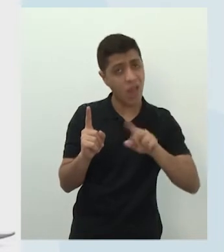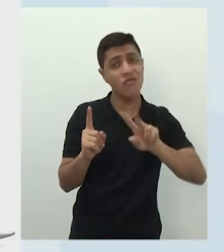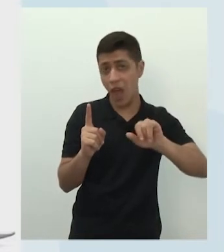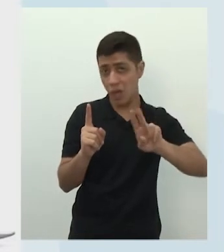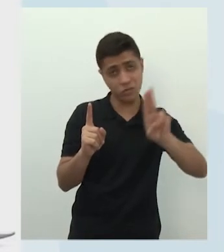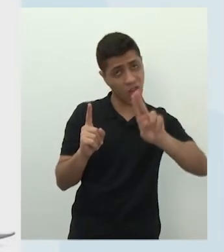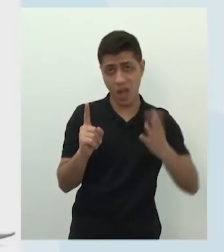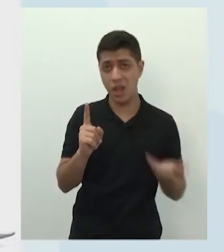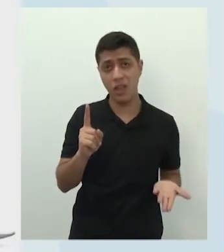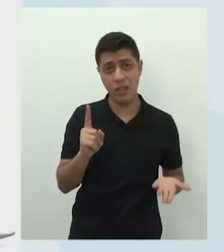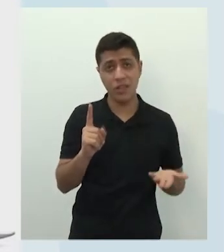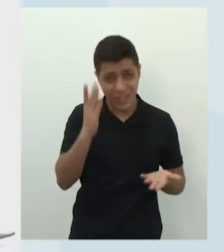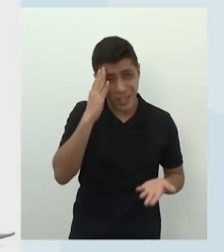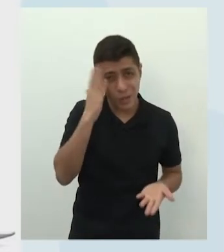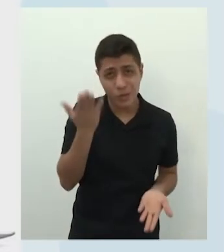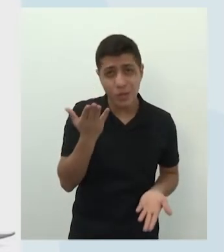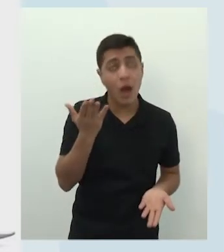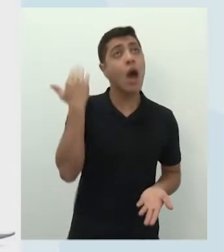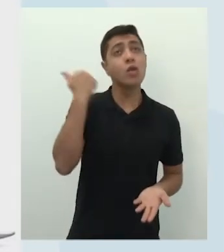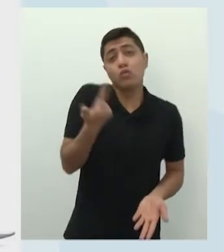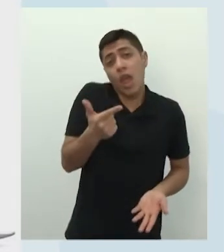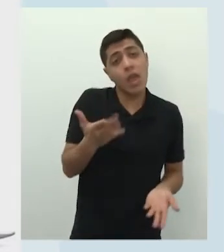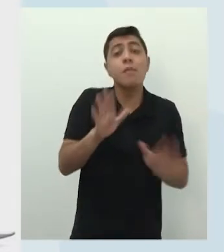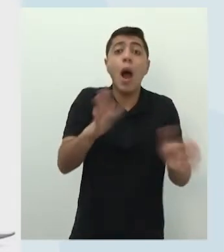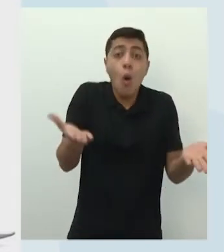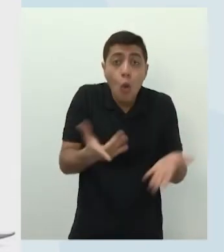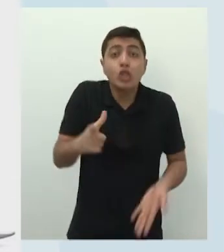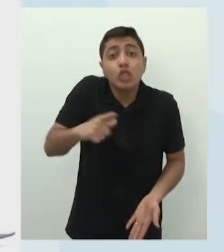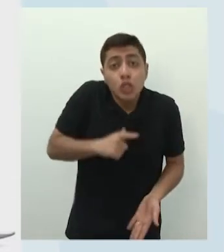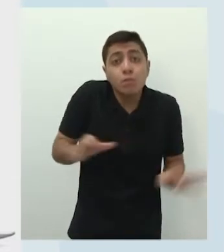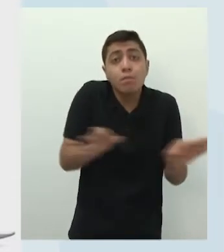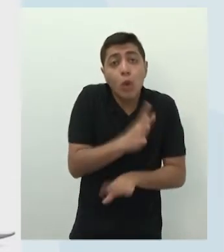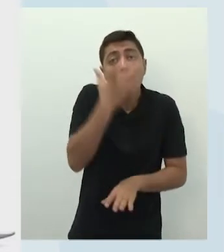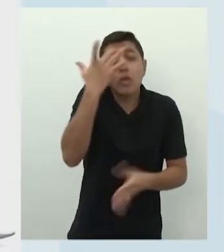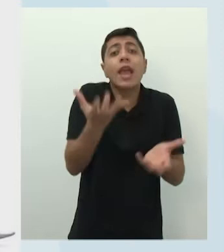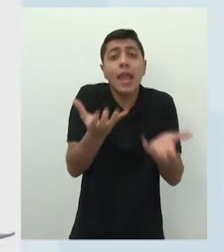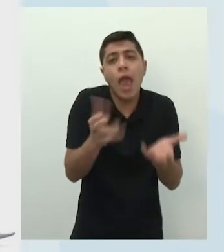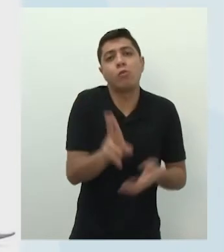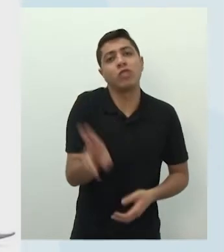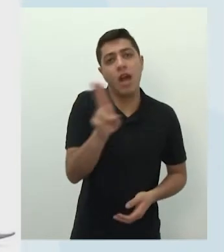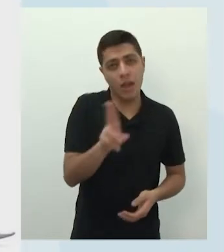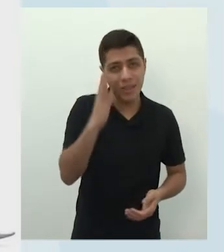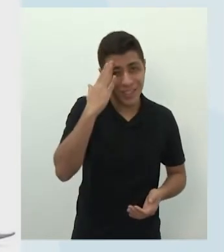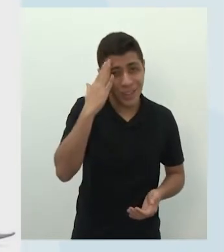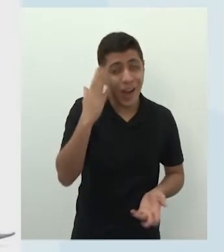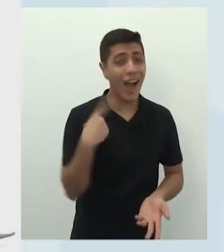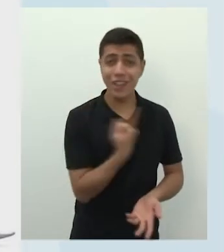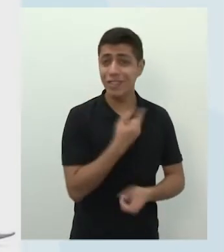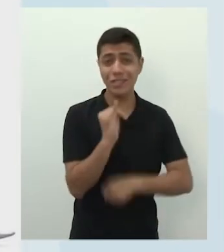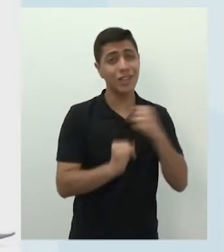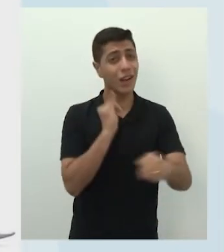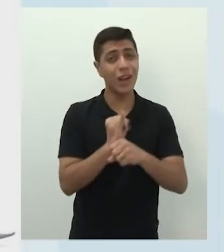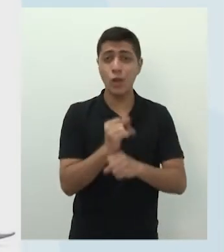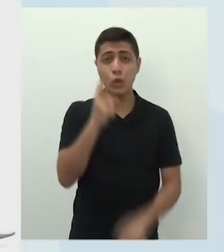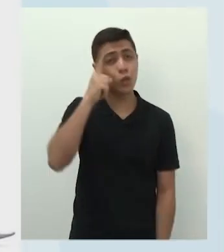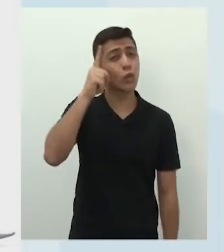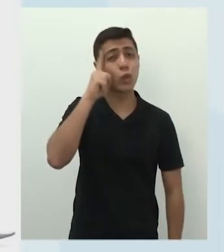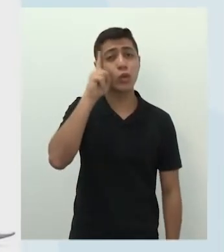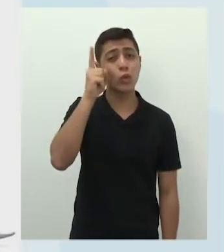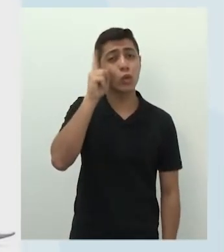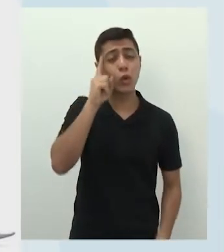mais interagindo. A gente vive de rede, a gente vive na rede, a gente é alimentado constantemente por